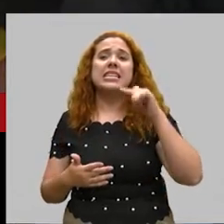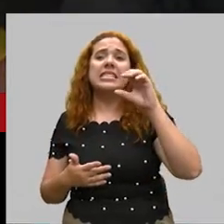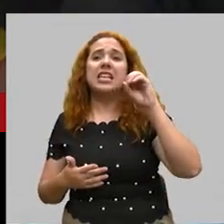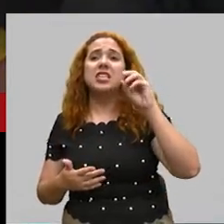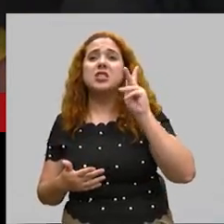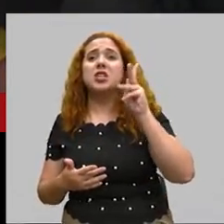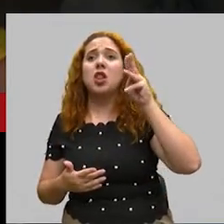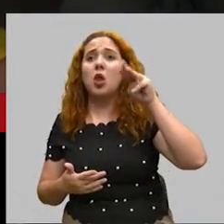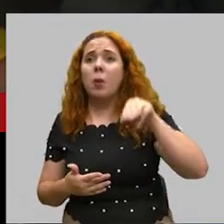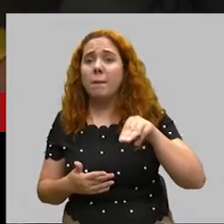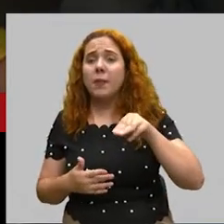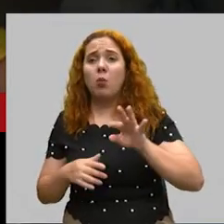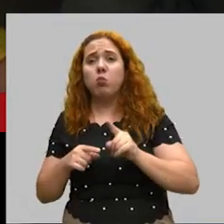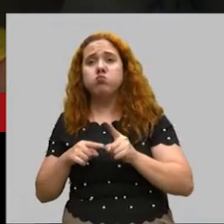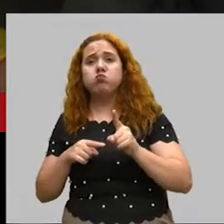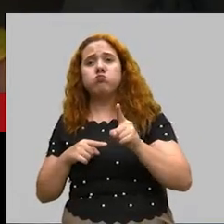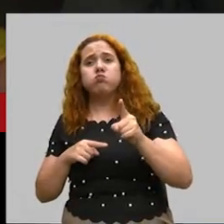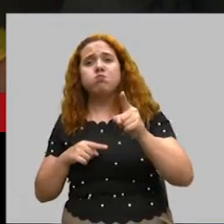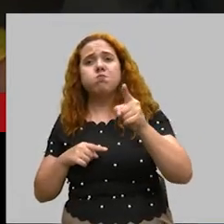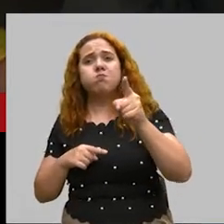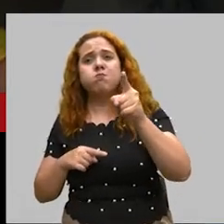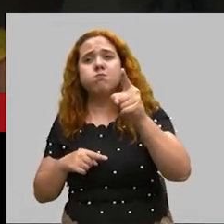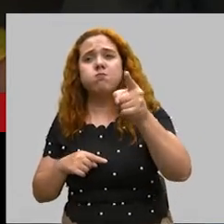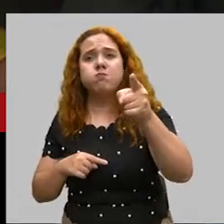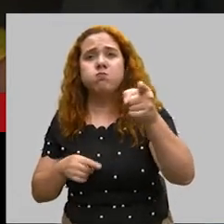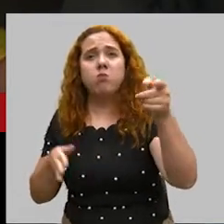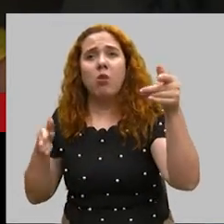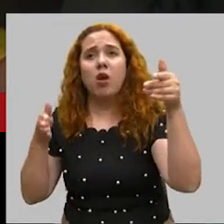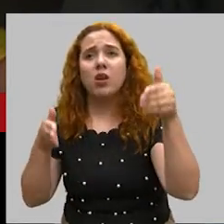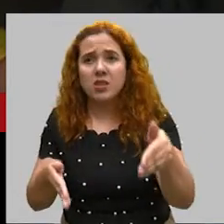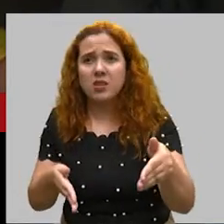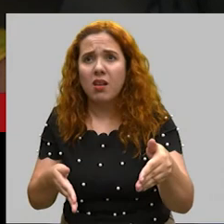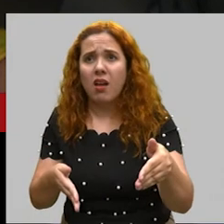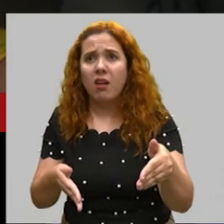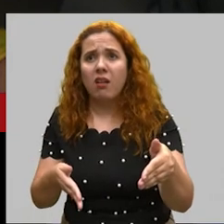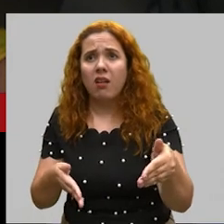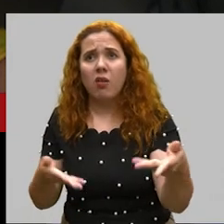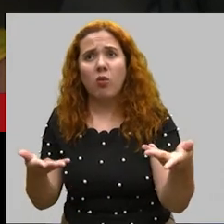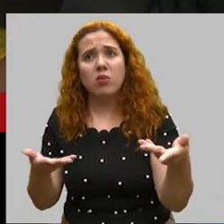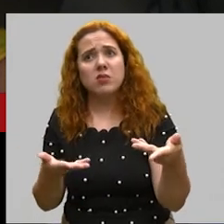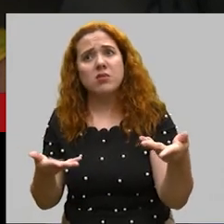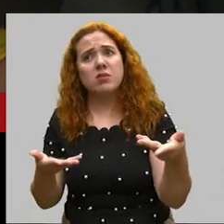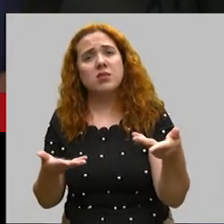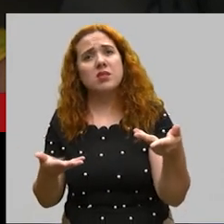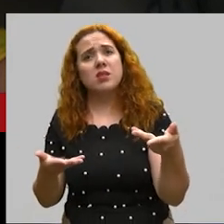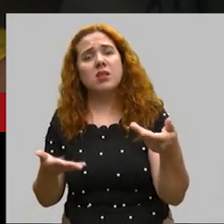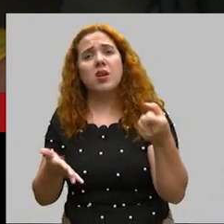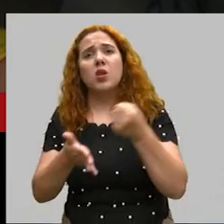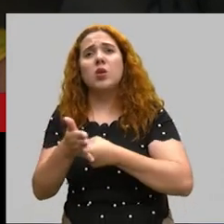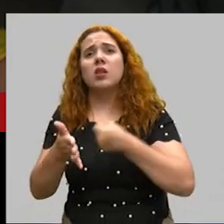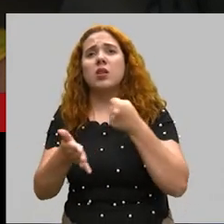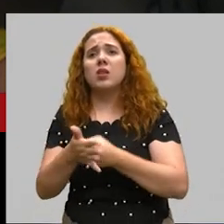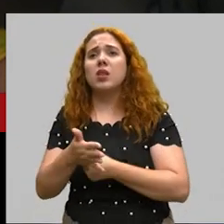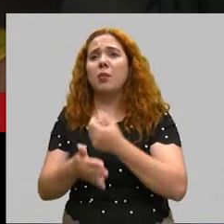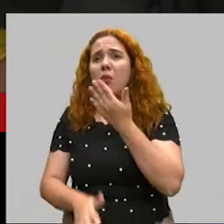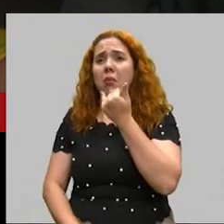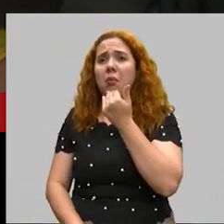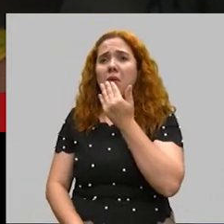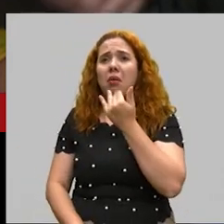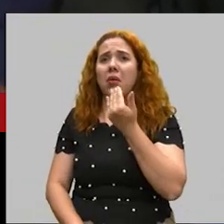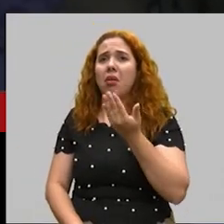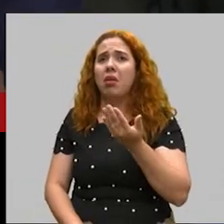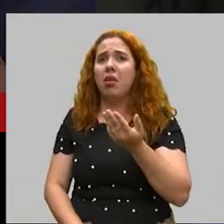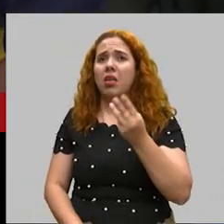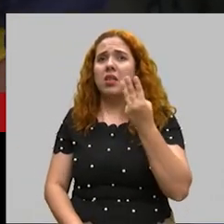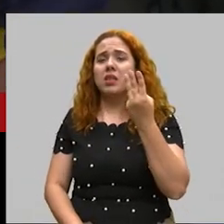km para chegar aqui hoje ao desgaste para quê para lutar por comida R 3